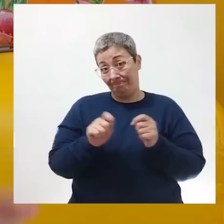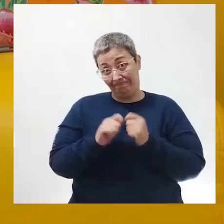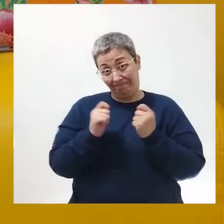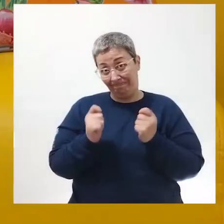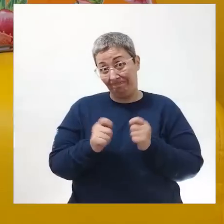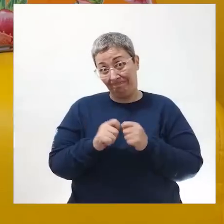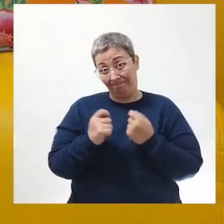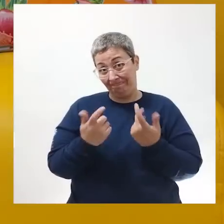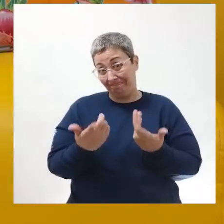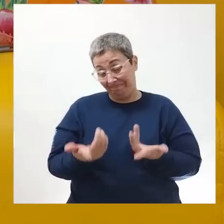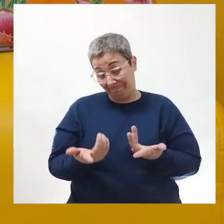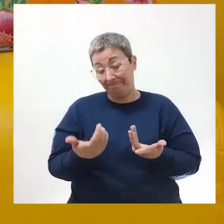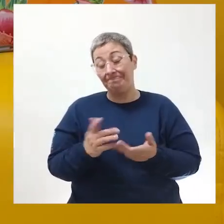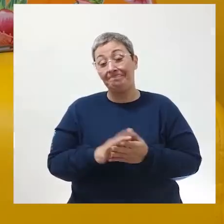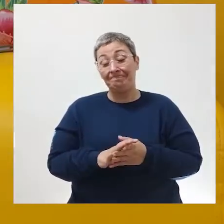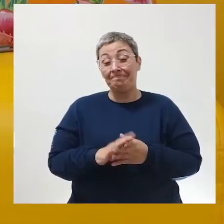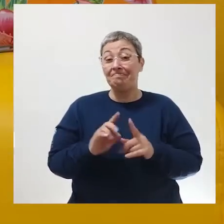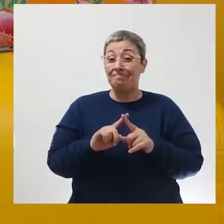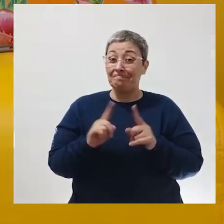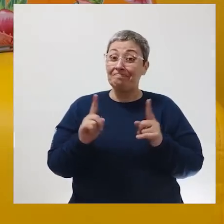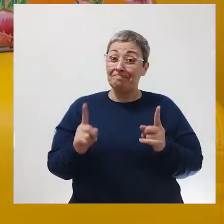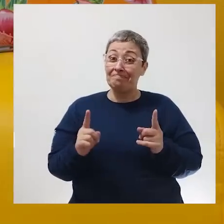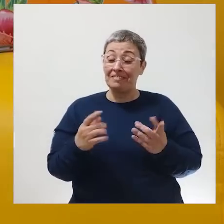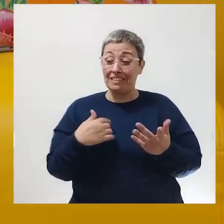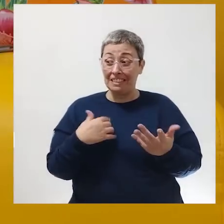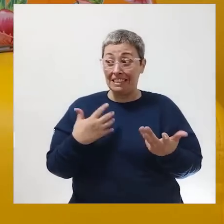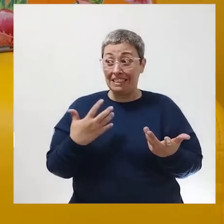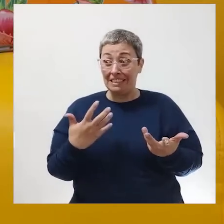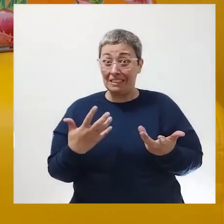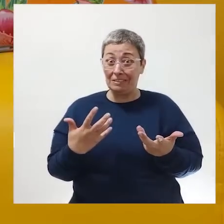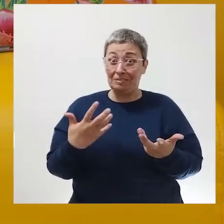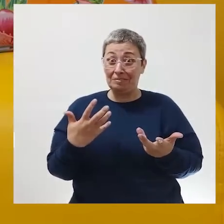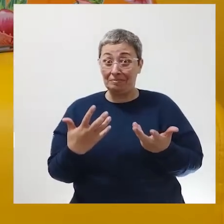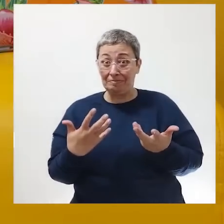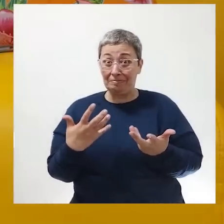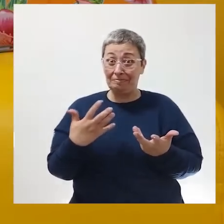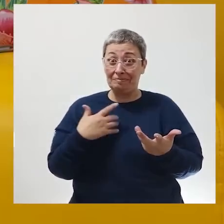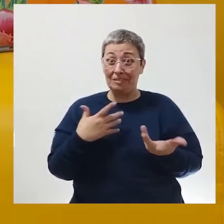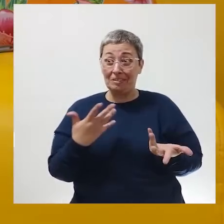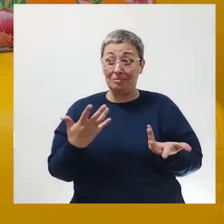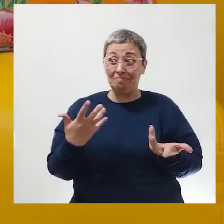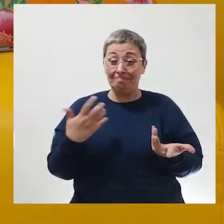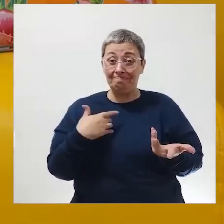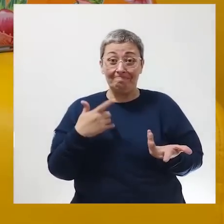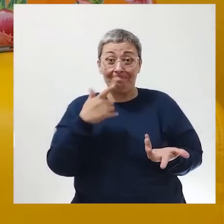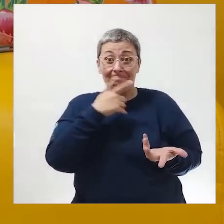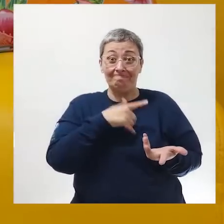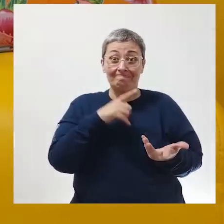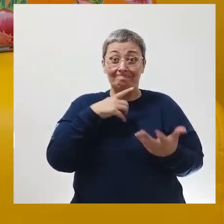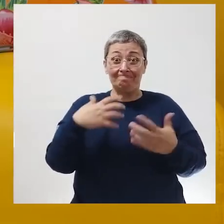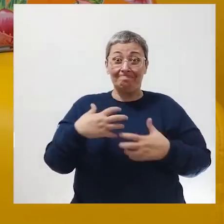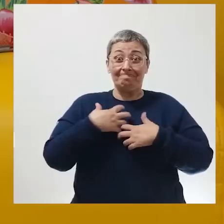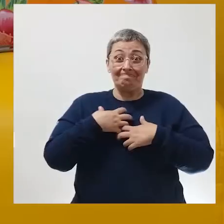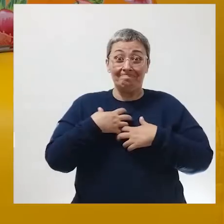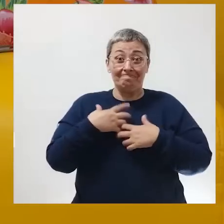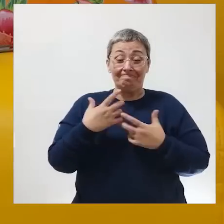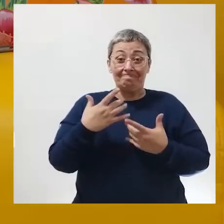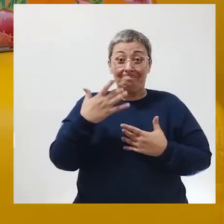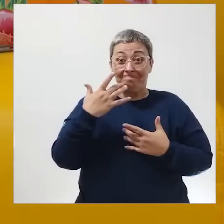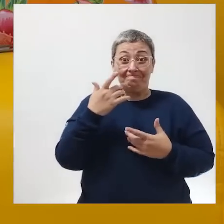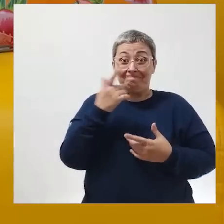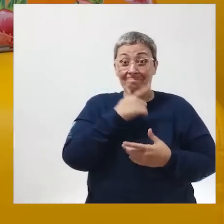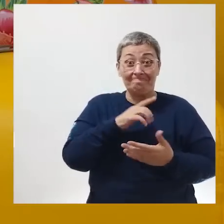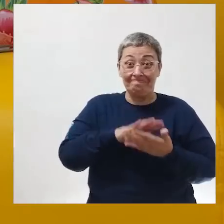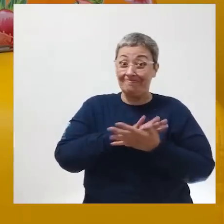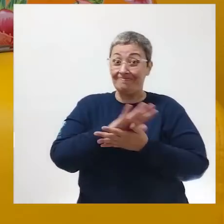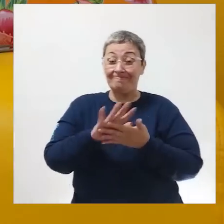Que bobagem, né, gente? Que bobagem. Mas eu fiquei assim, tão sem palavras, tão impactada que eu não